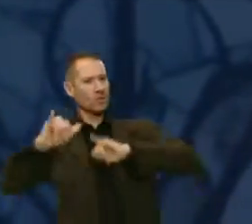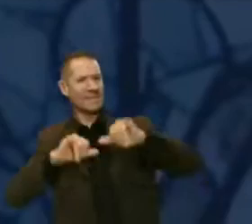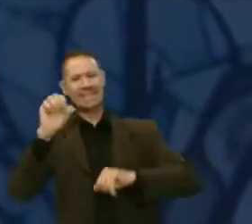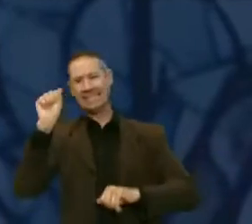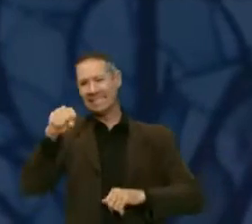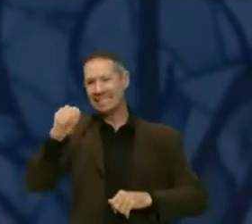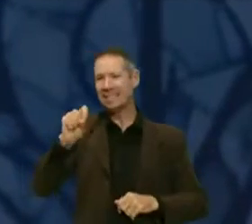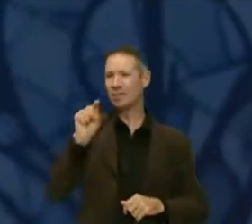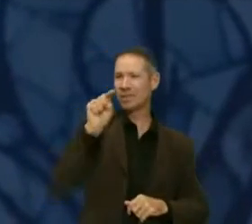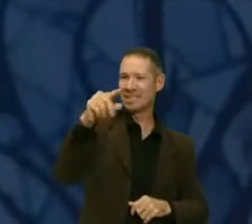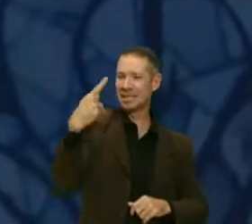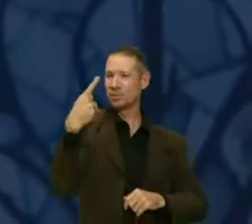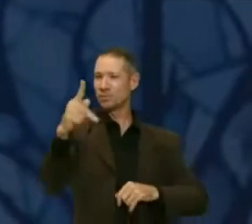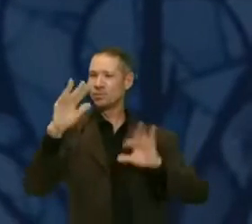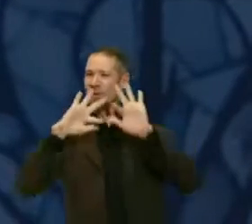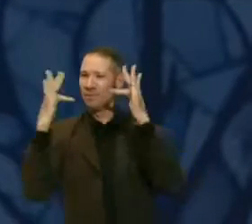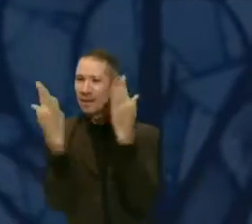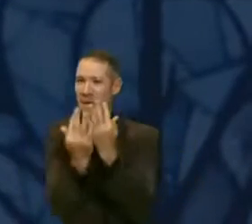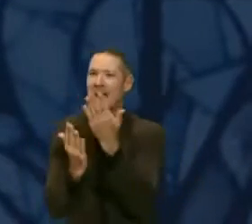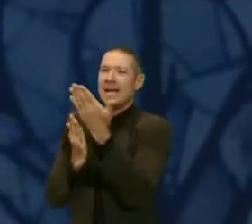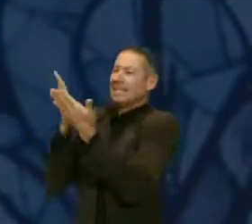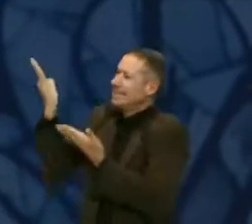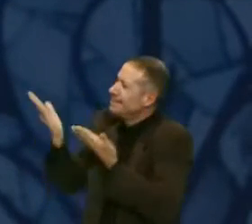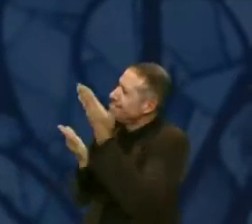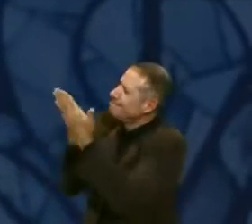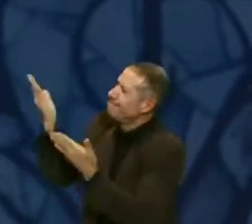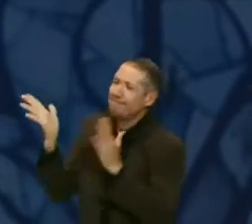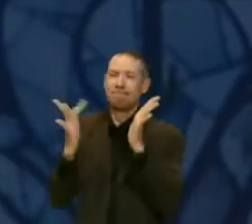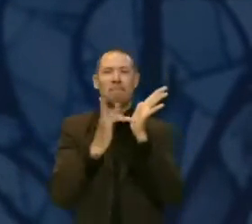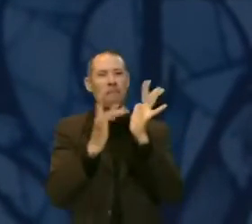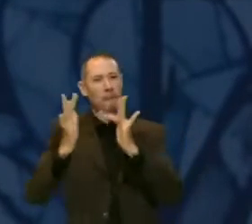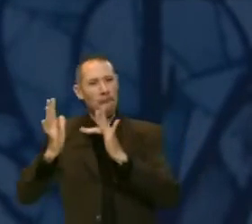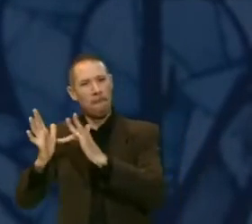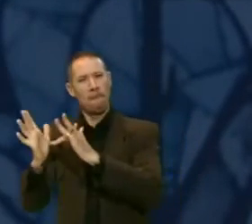sim, você e a tua casa servirão a Jesus.